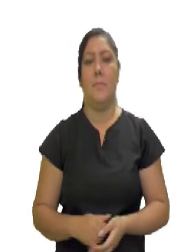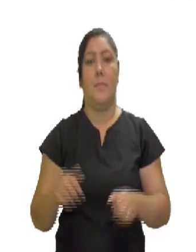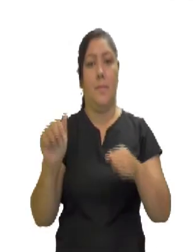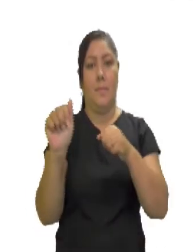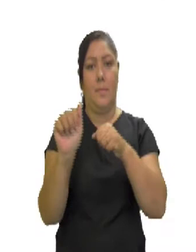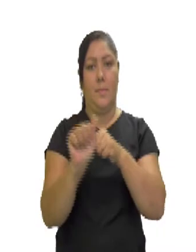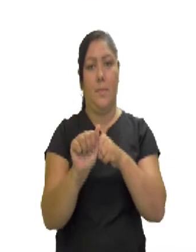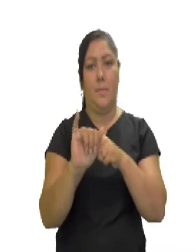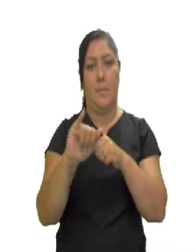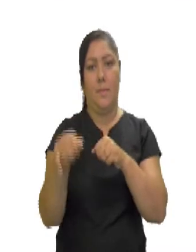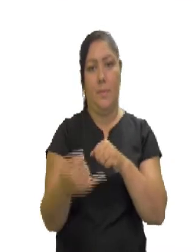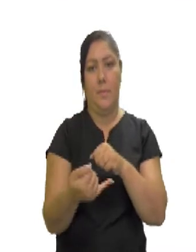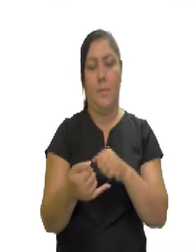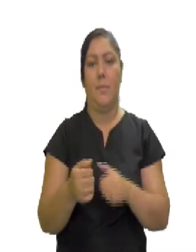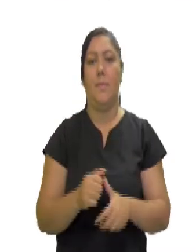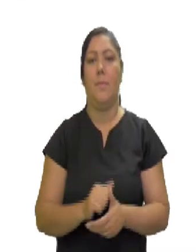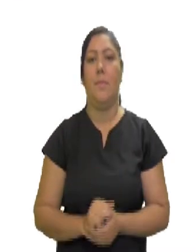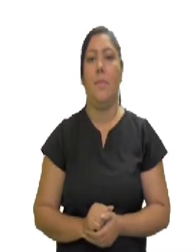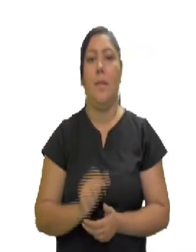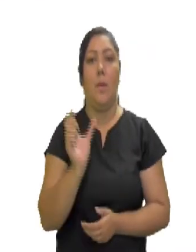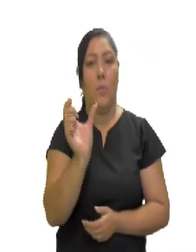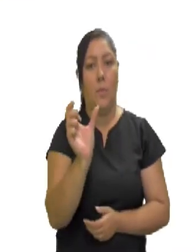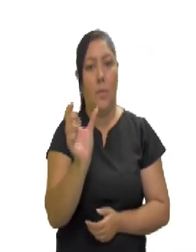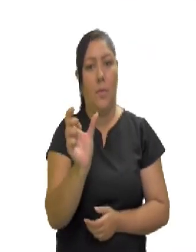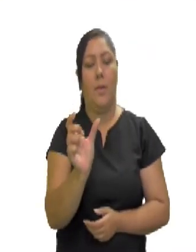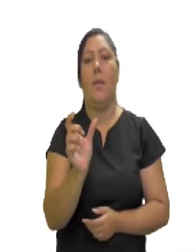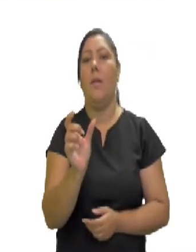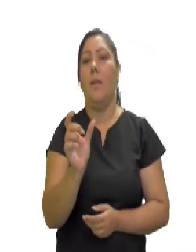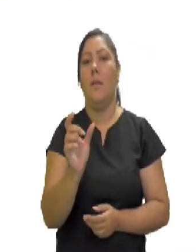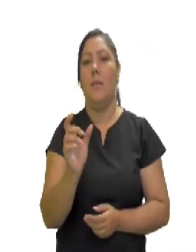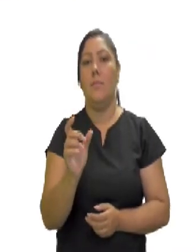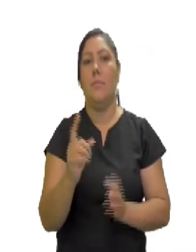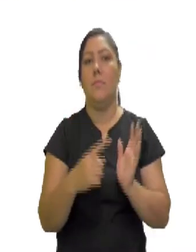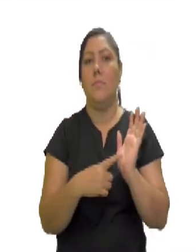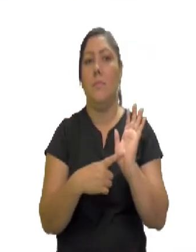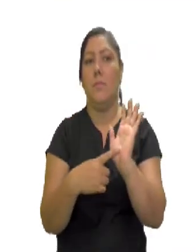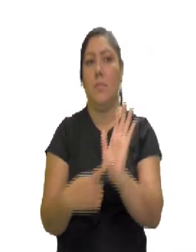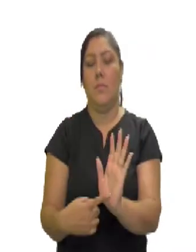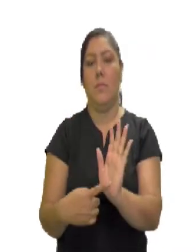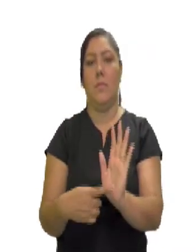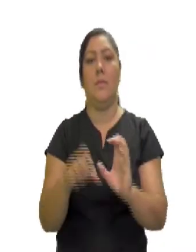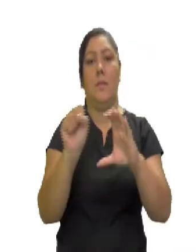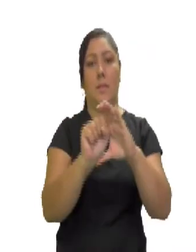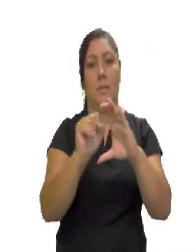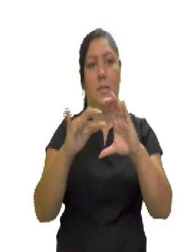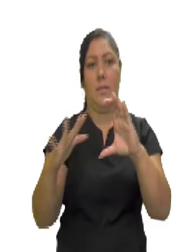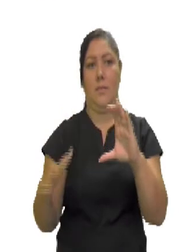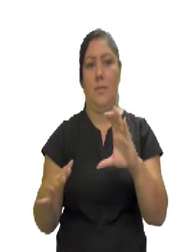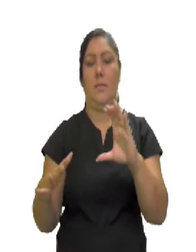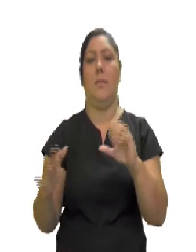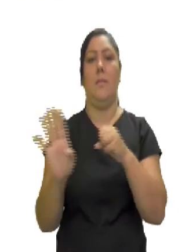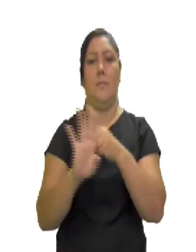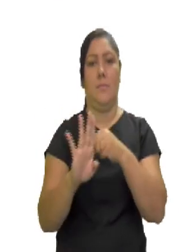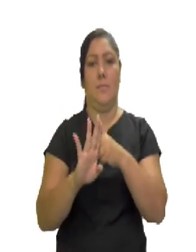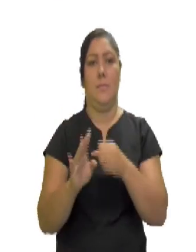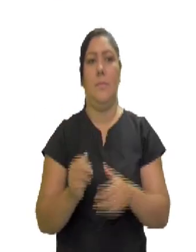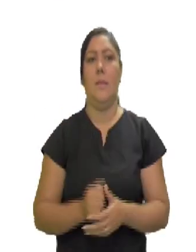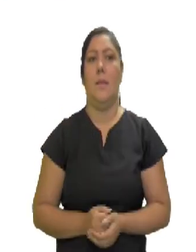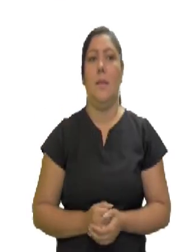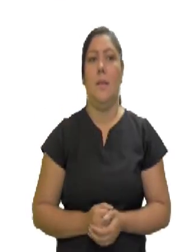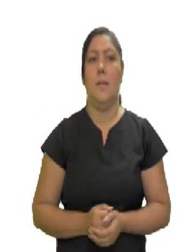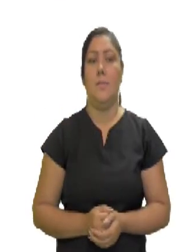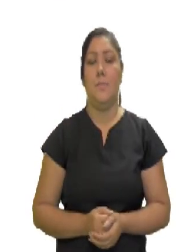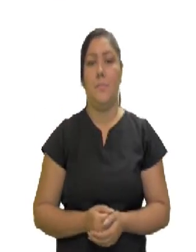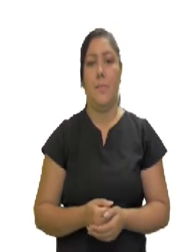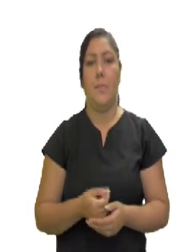Adjetivo é uma palavra que indica as características do substantivo. Nós temos os adjetivos uniformes, que